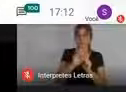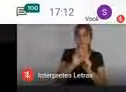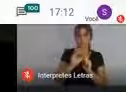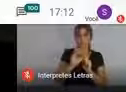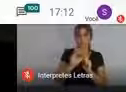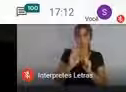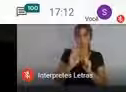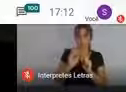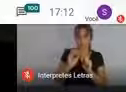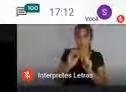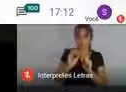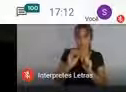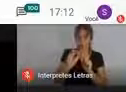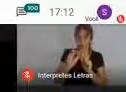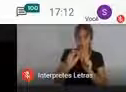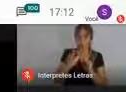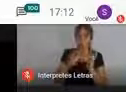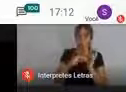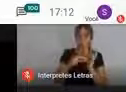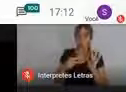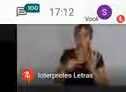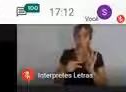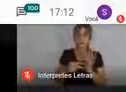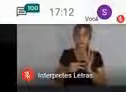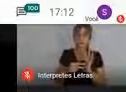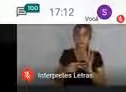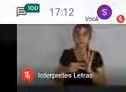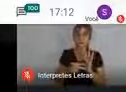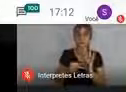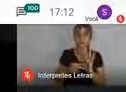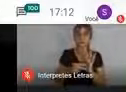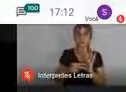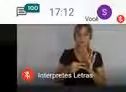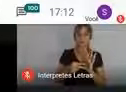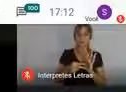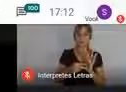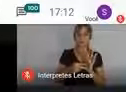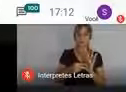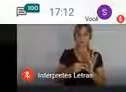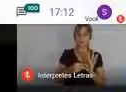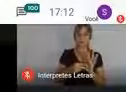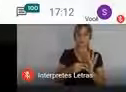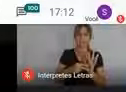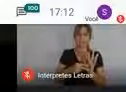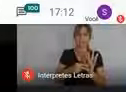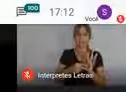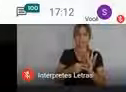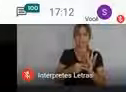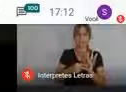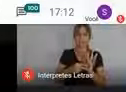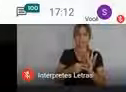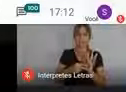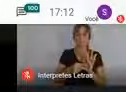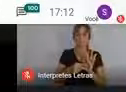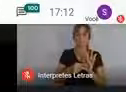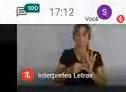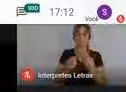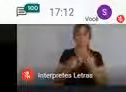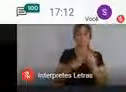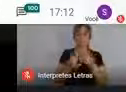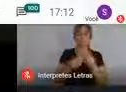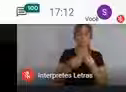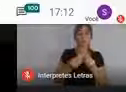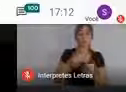Kimbundo, pois advém do étimo Mbombo, e possui acepção de mandioca amolecida